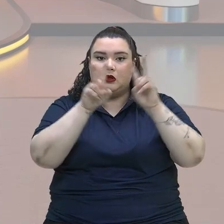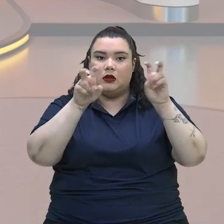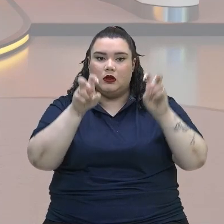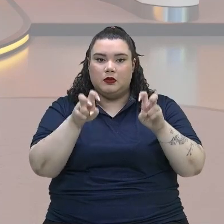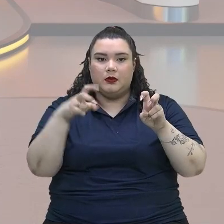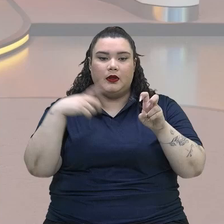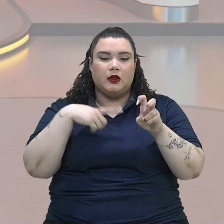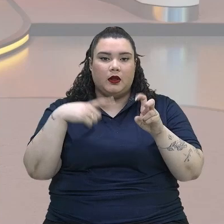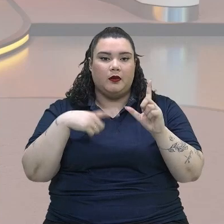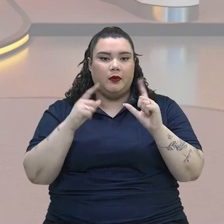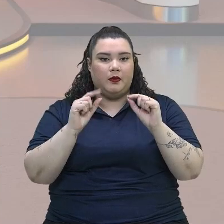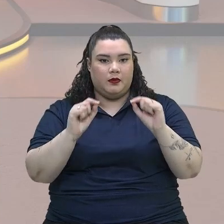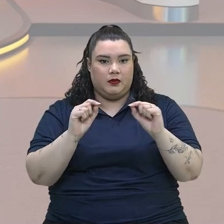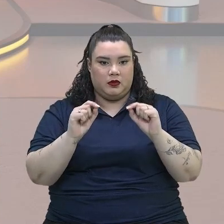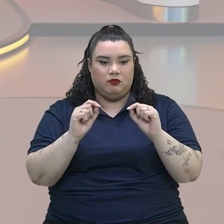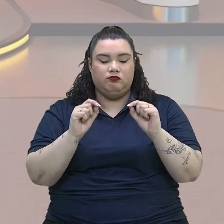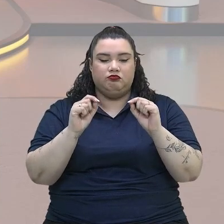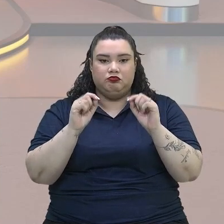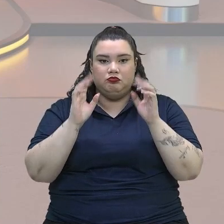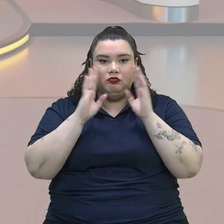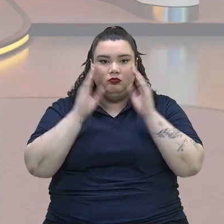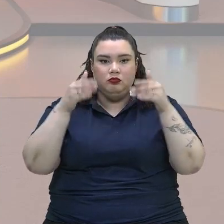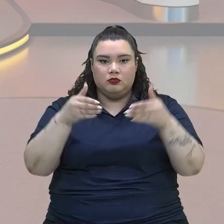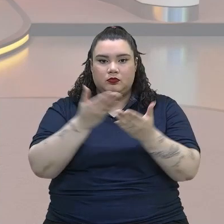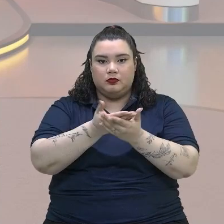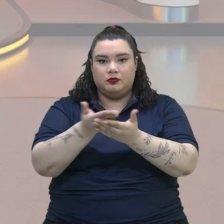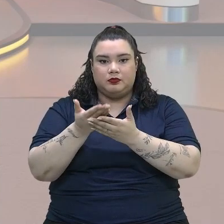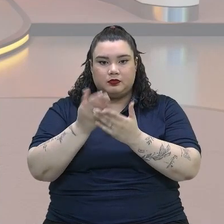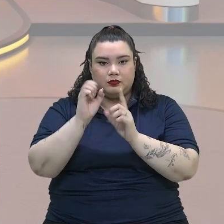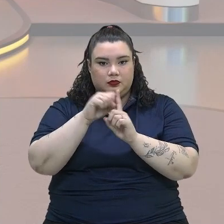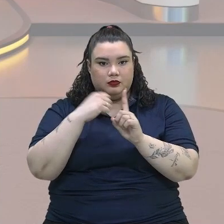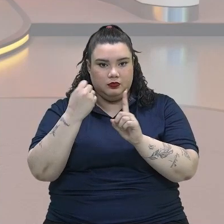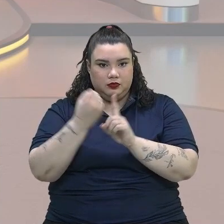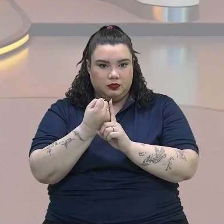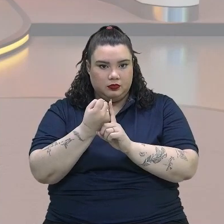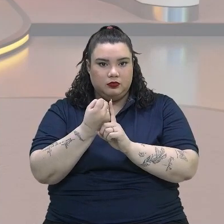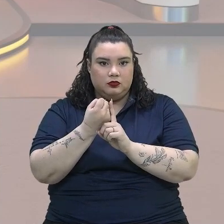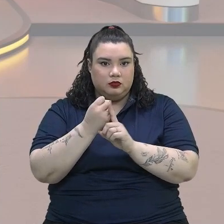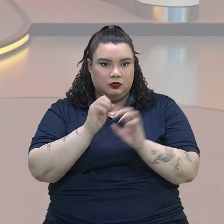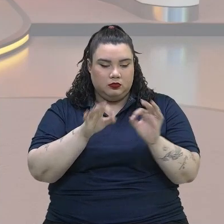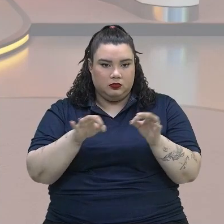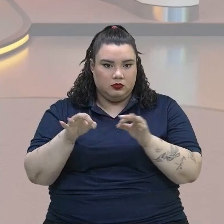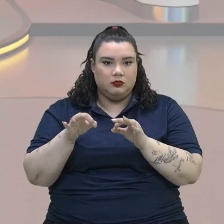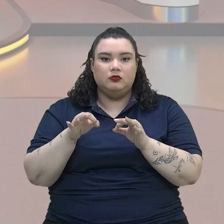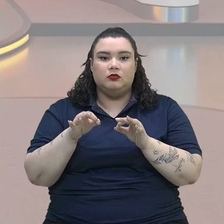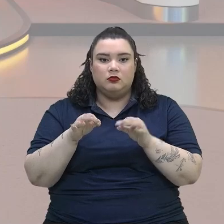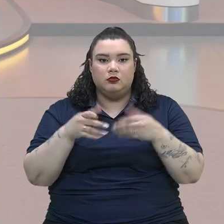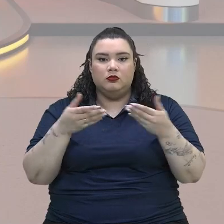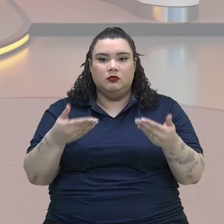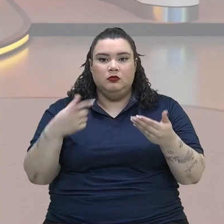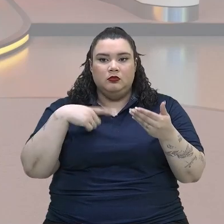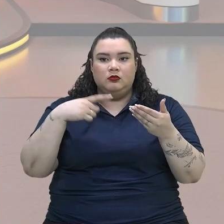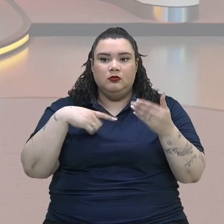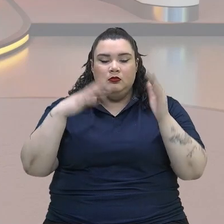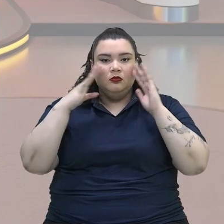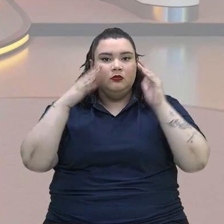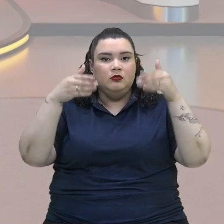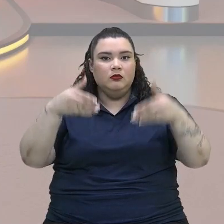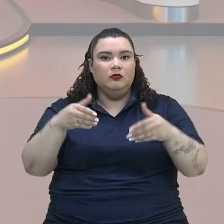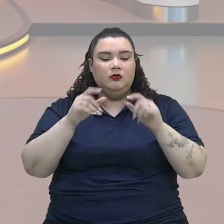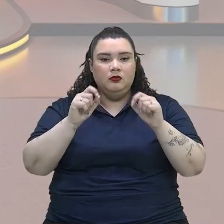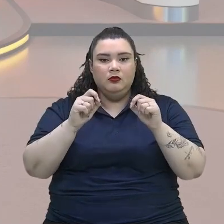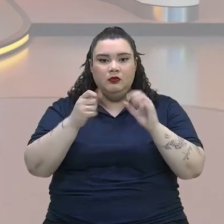teve sempre um lugar de destaque nos estudos sociológicos, né? Então, é um tema que diz respeito às